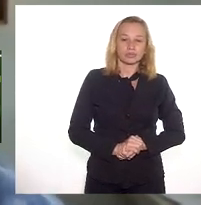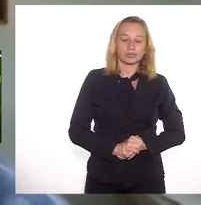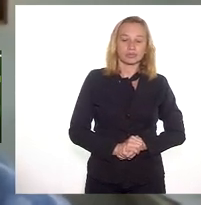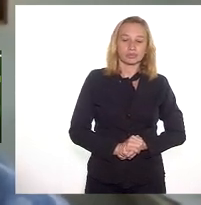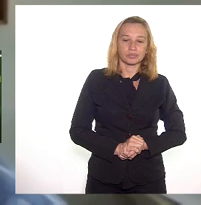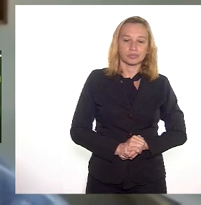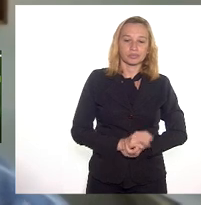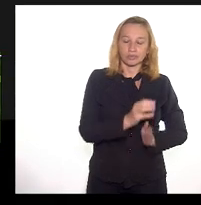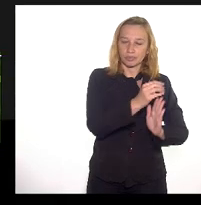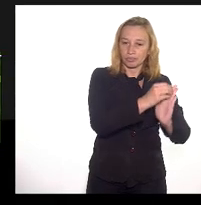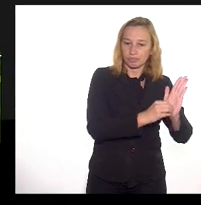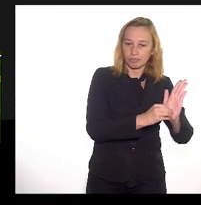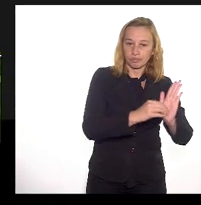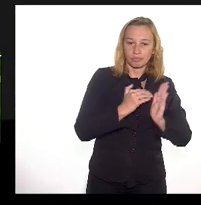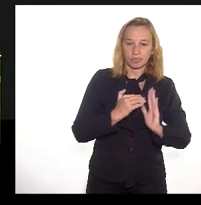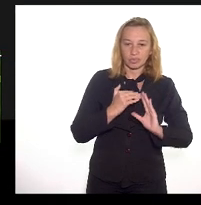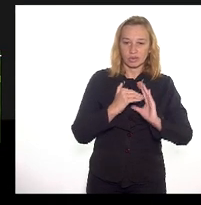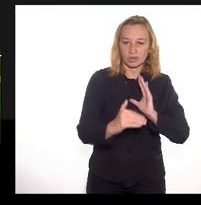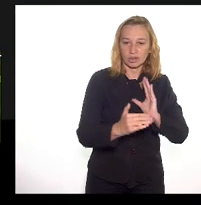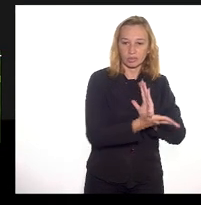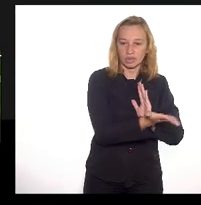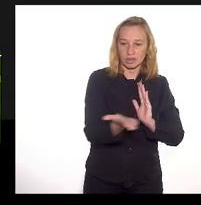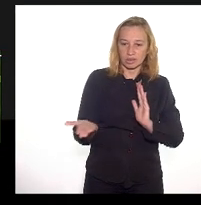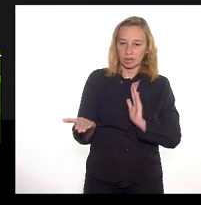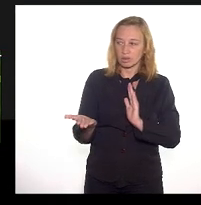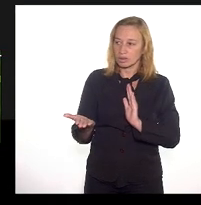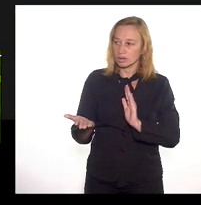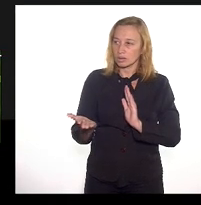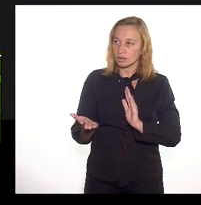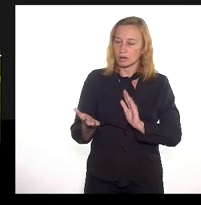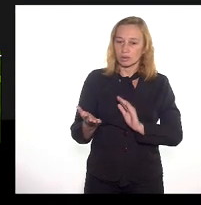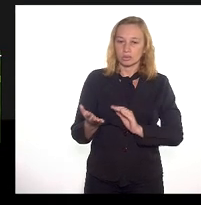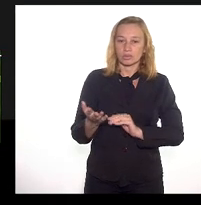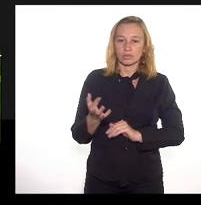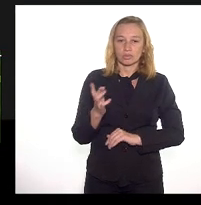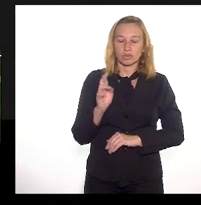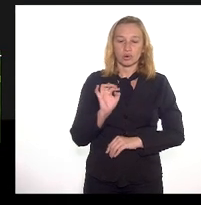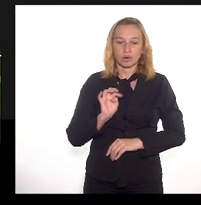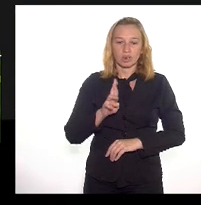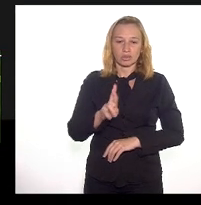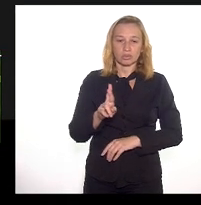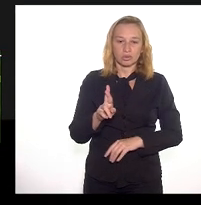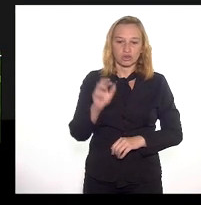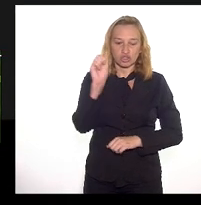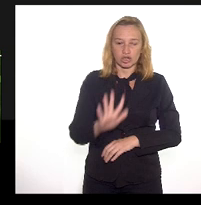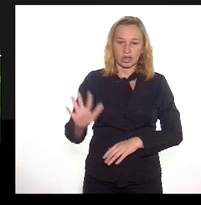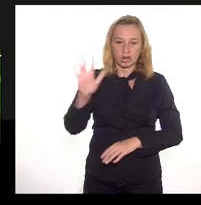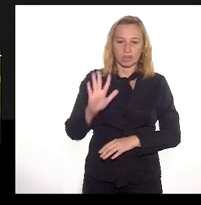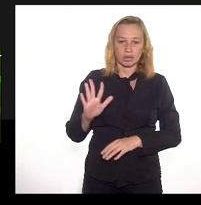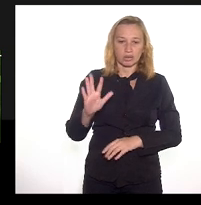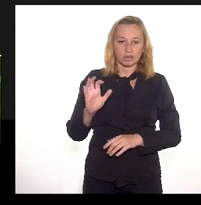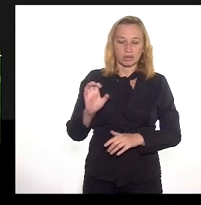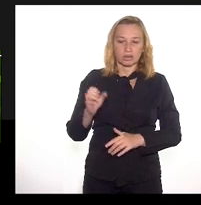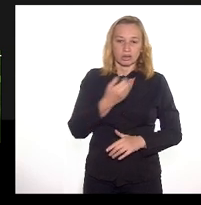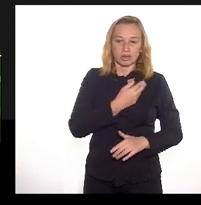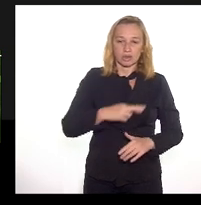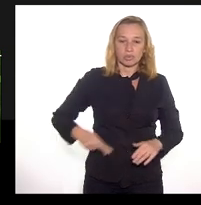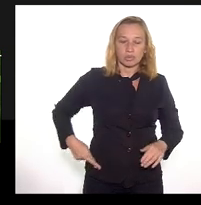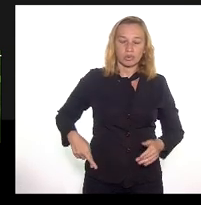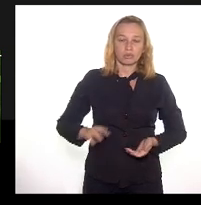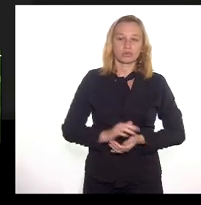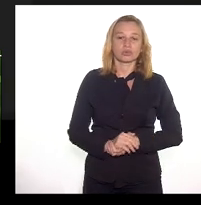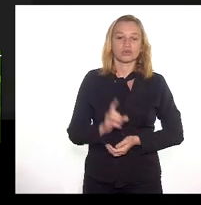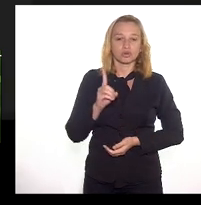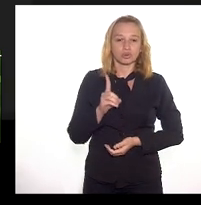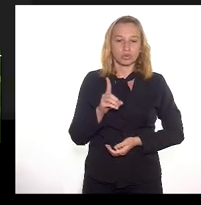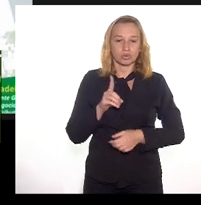ofício que encaminharei ao senhor Procurador-Geral da República, Dr. Antônio Augusto Brandão de